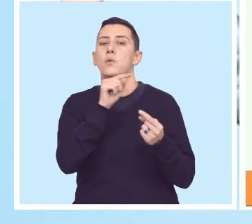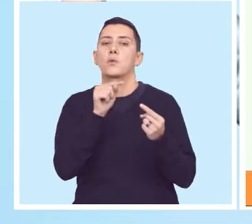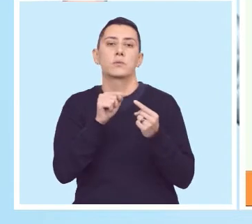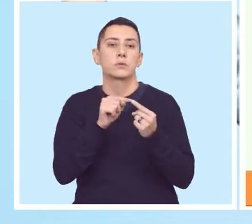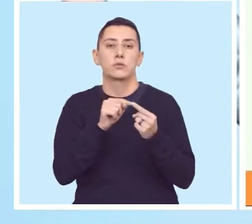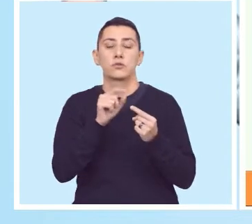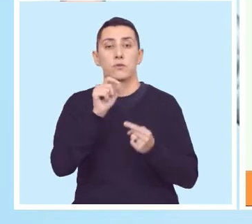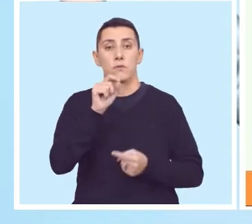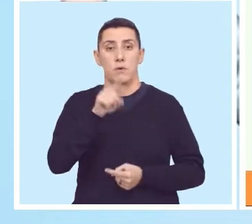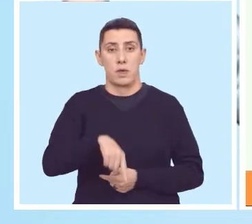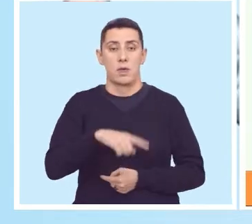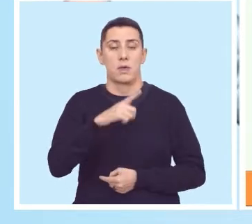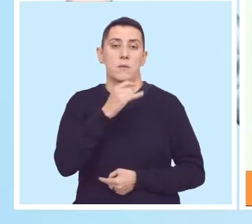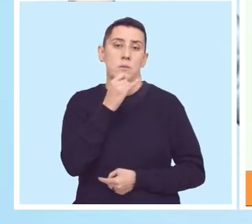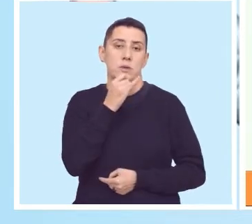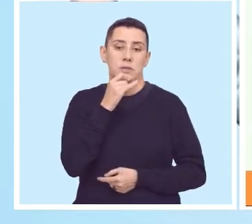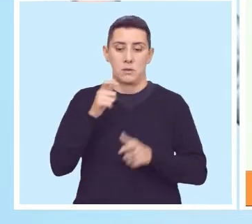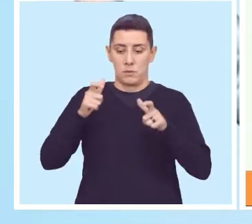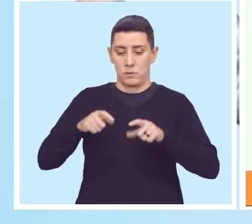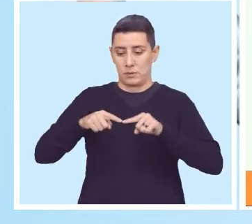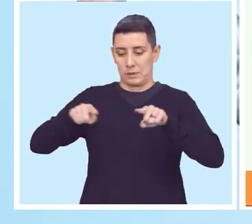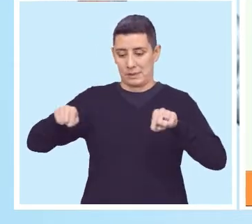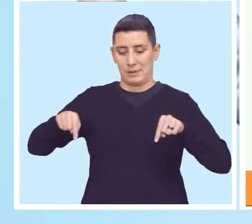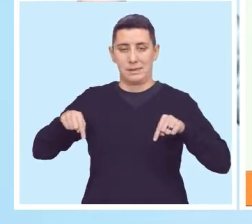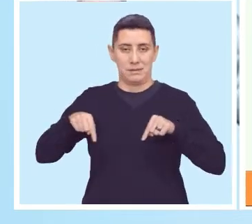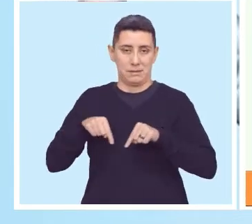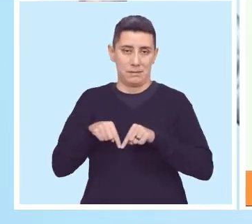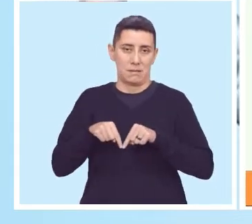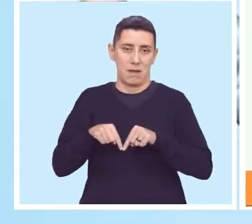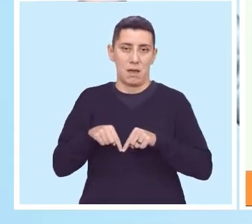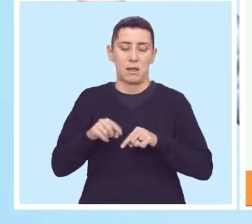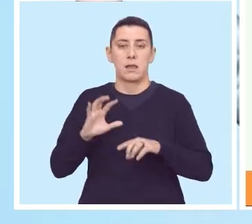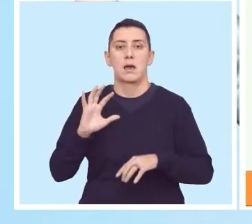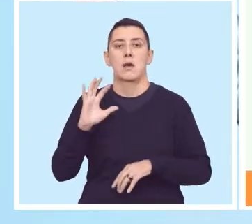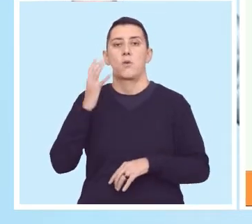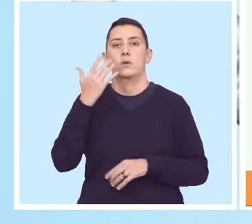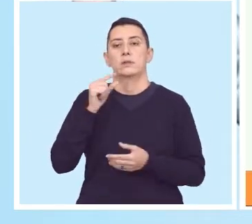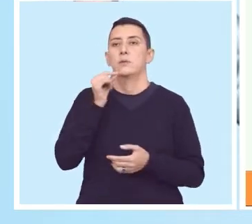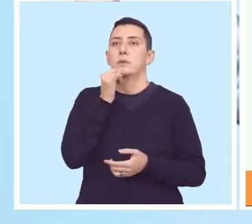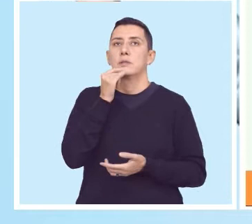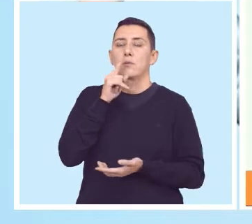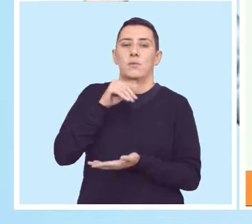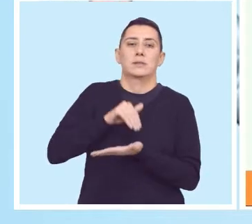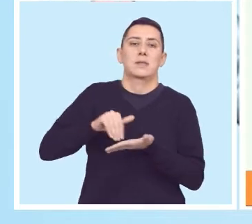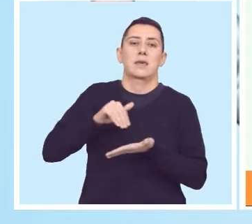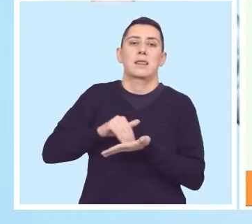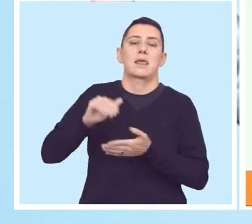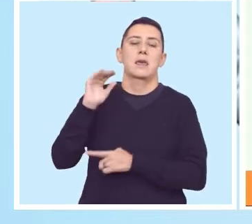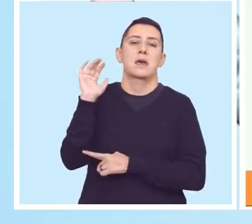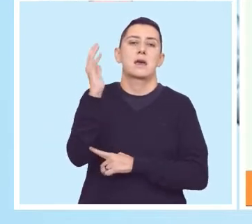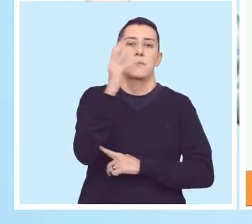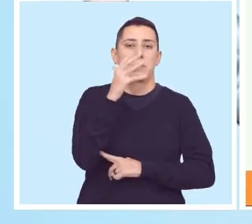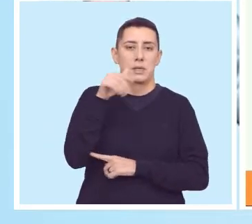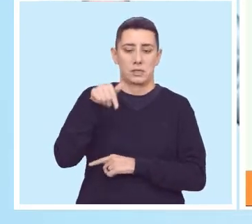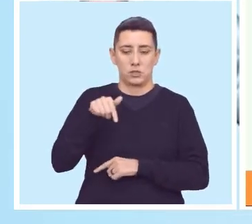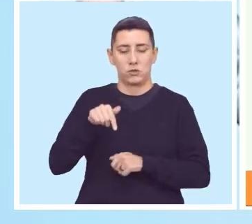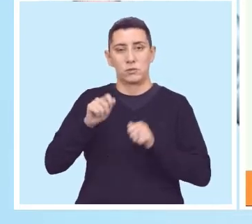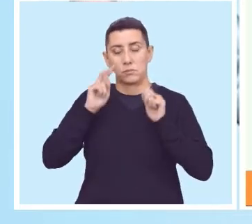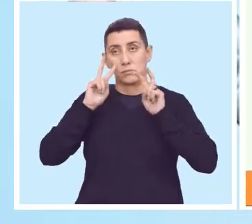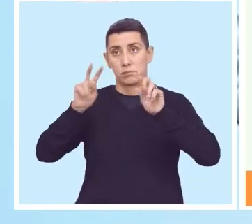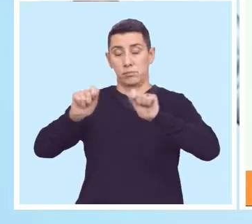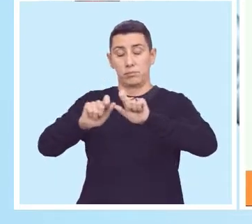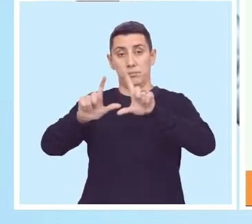estar ali numa sala de situação, né, numa sala de situação dentro de uma secretaria de meio ambiente, em que eu vou ter ali num